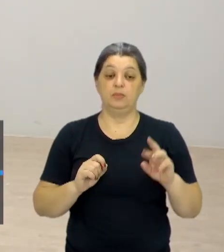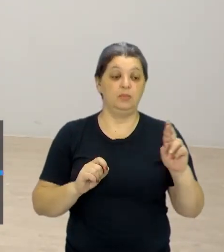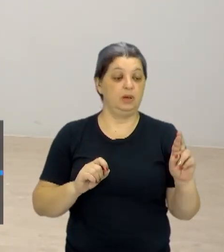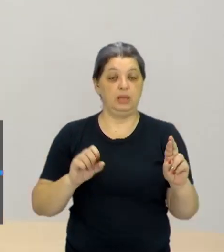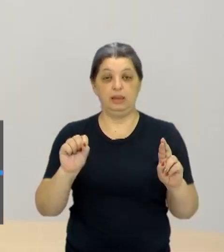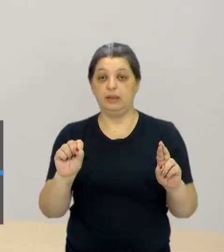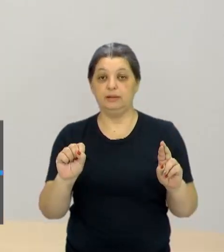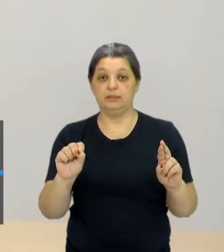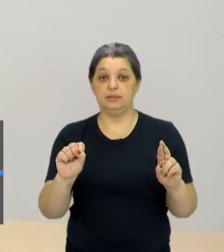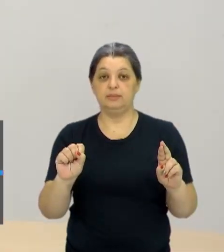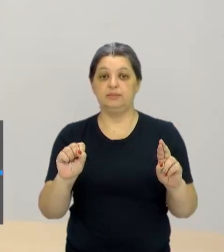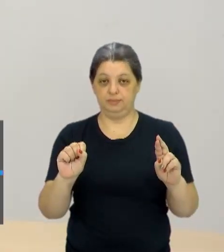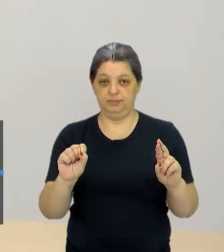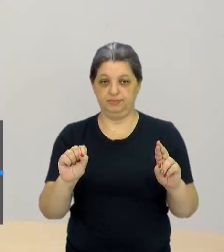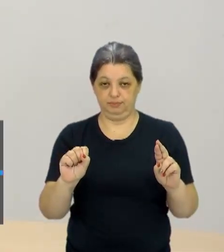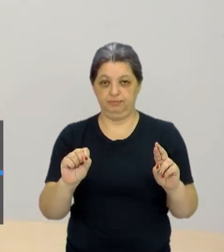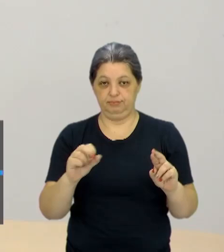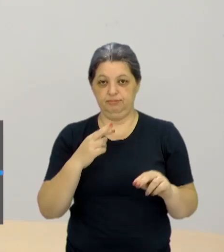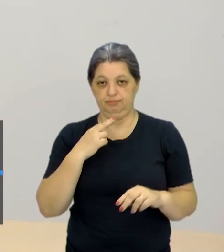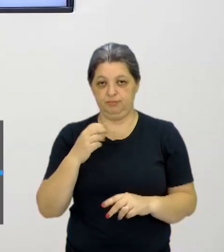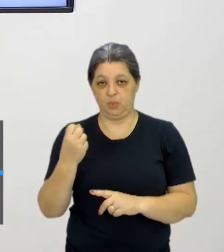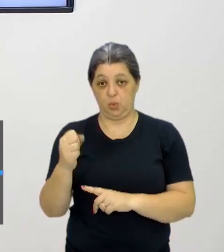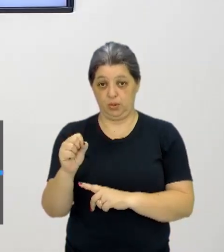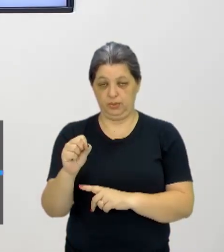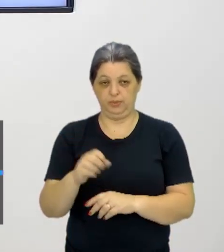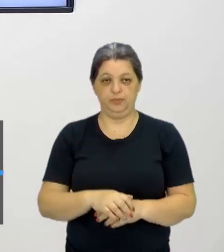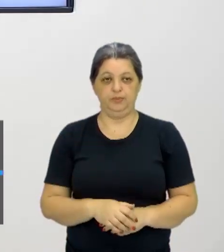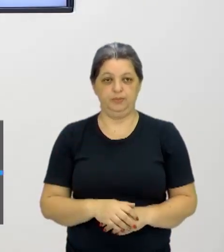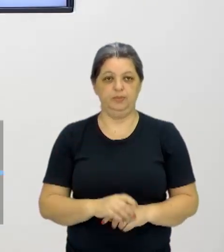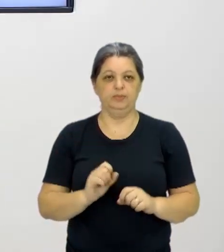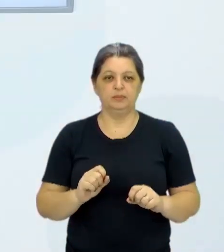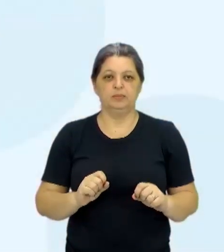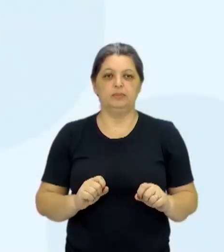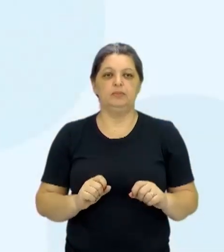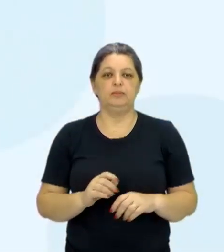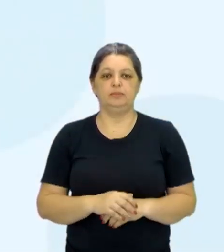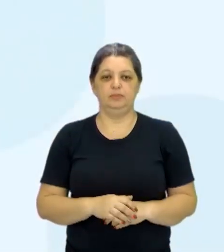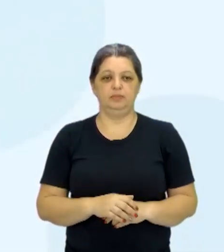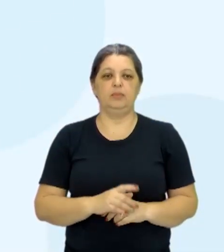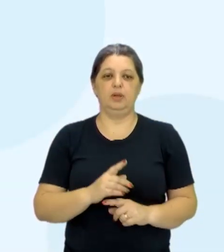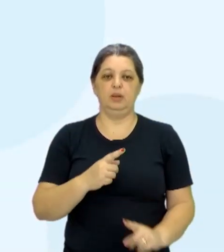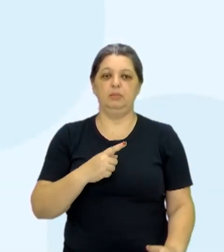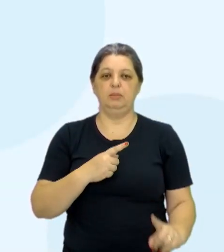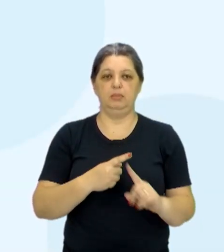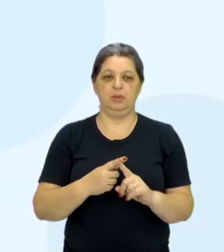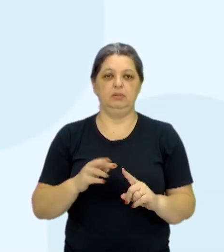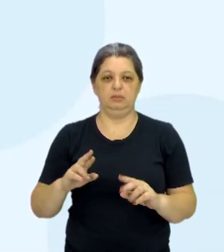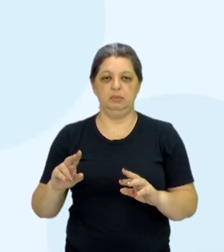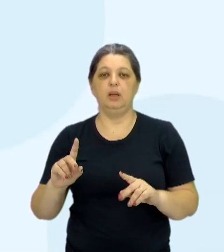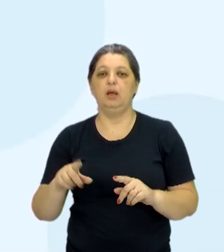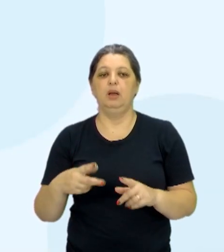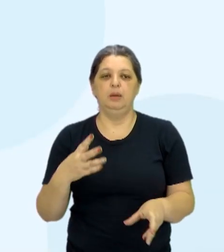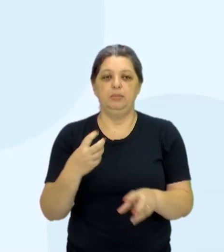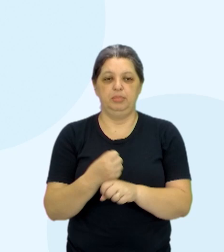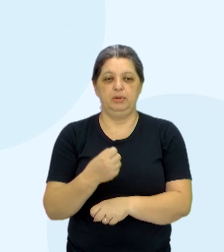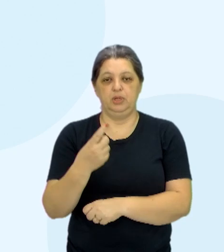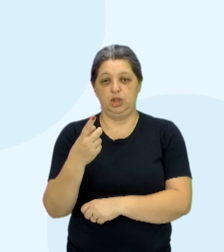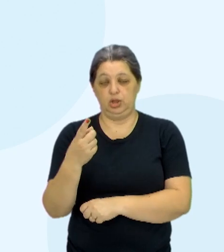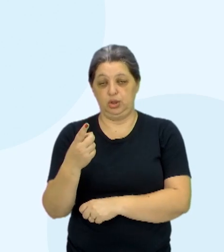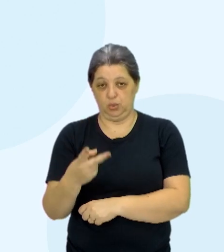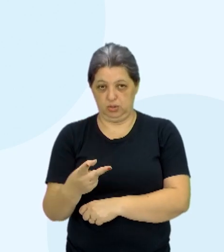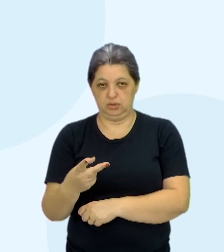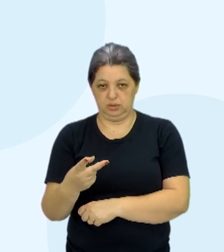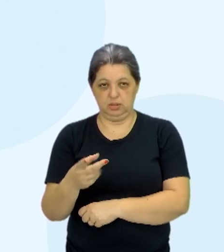RS? RS vale 8. 8. Então, o AB, que é a soma do PQ mais o RS, vai valer? 12. 12. É só